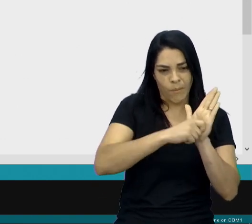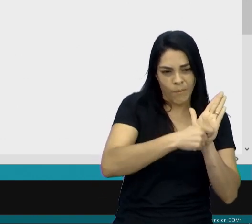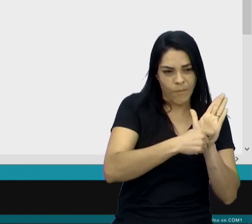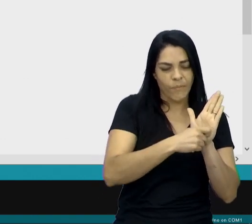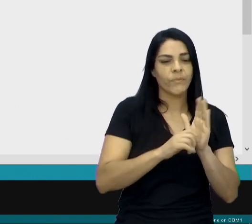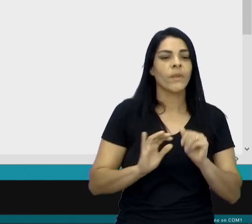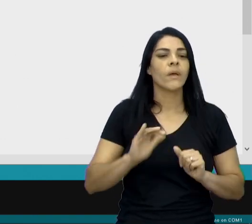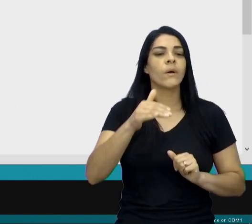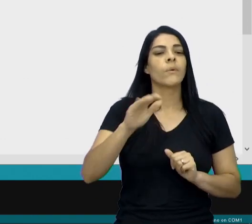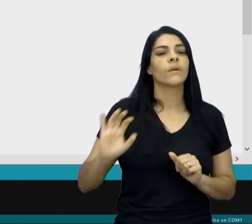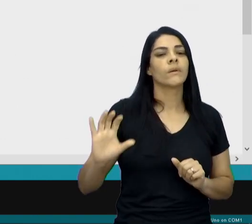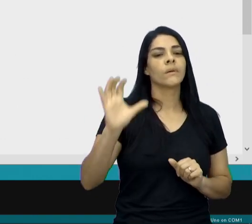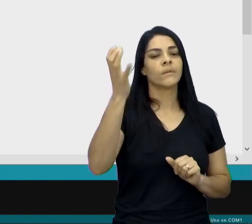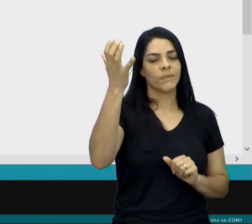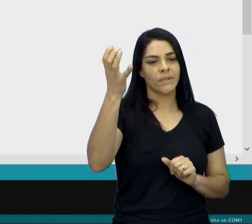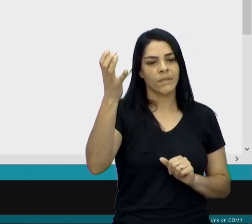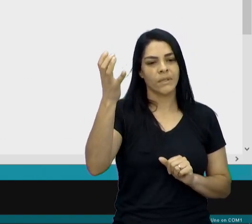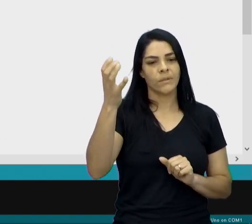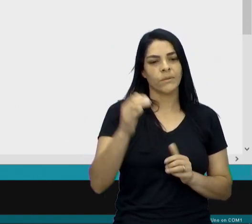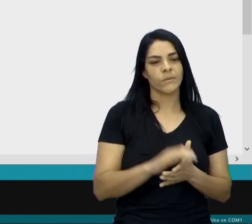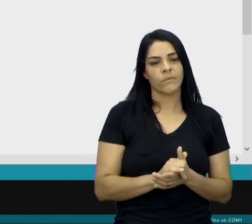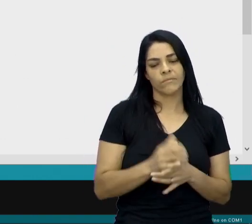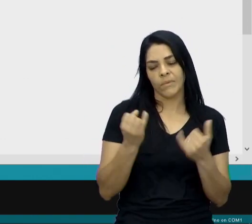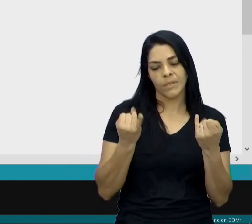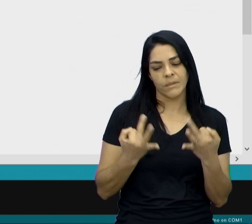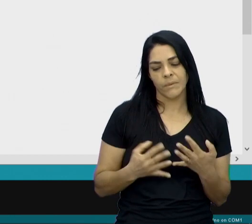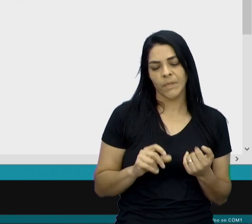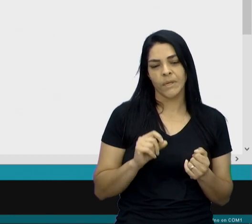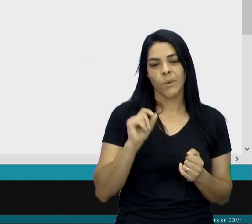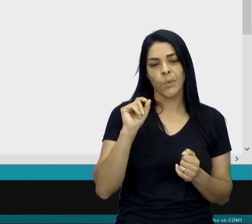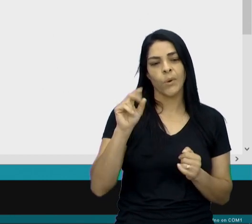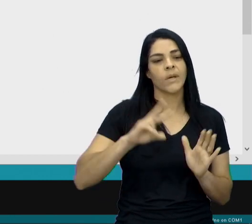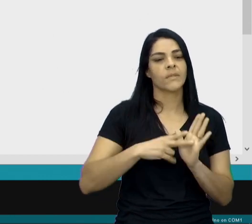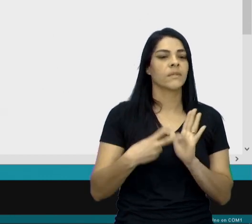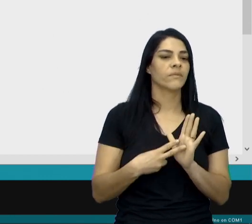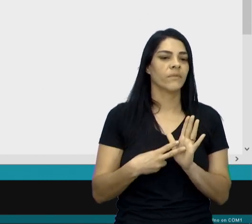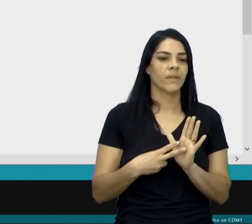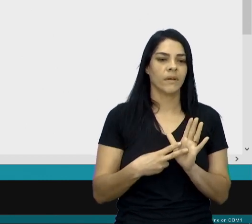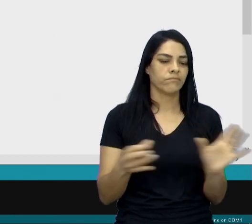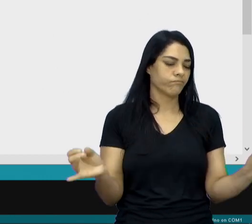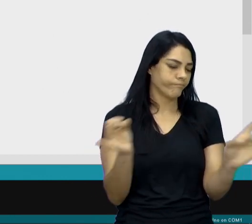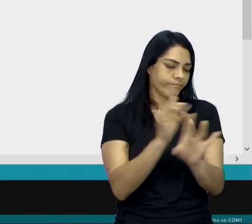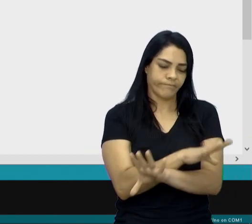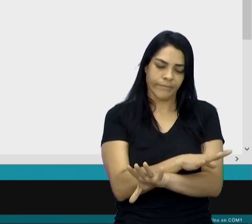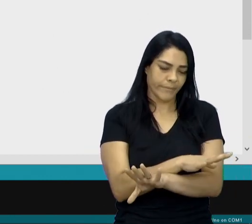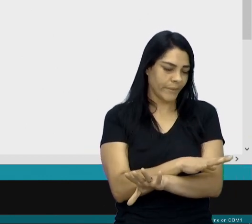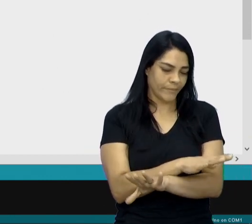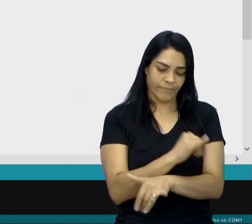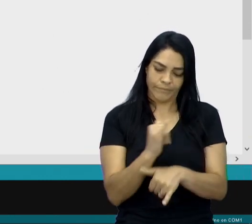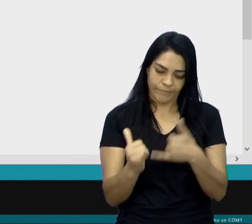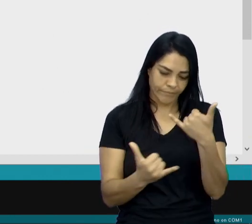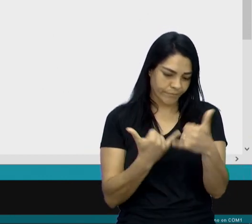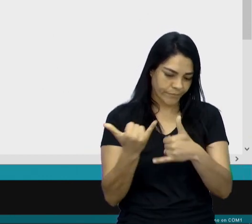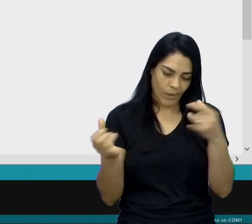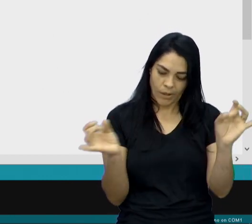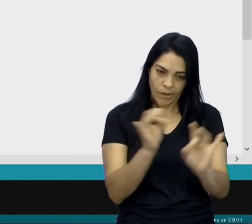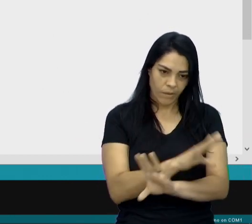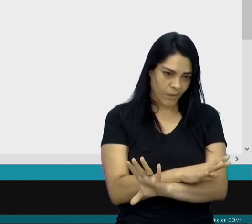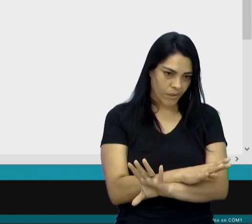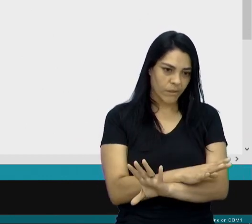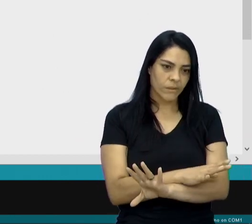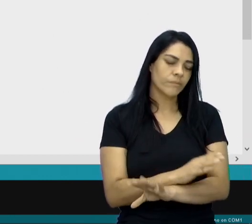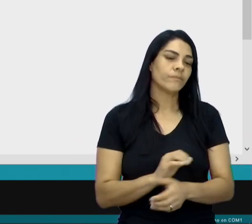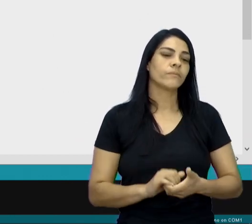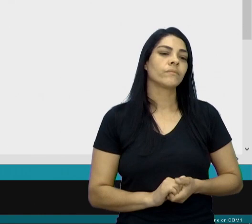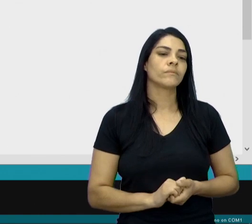então, quando isso acontecer, ele vai dizer assim, acabou o jogo, game over, tá certo? E aí, se isso acontecer,